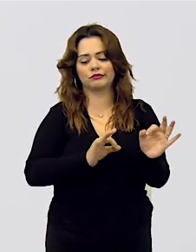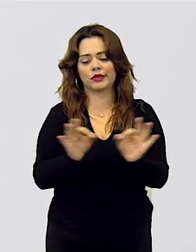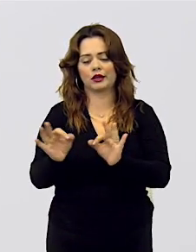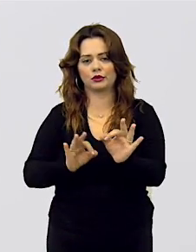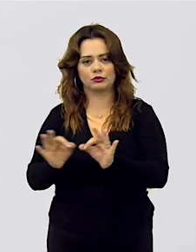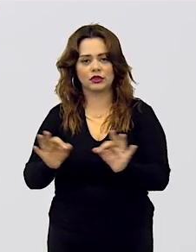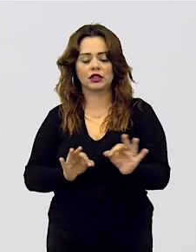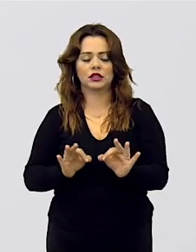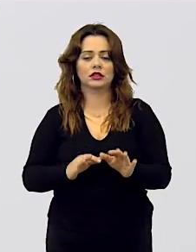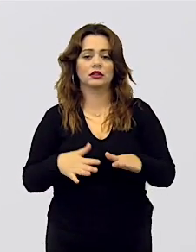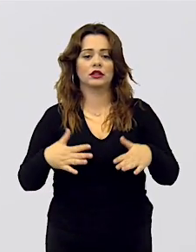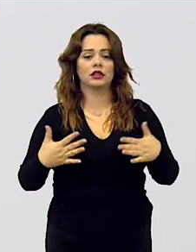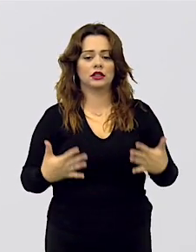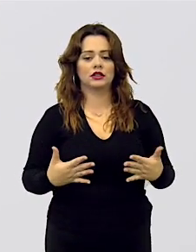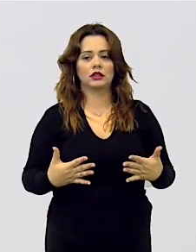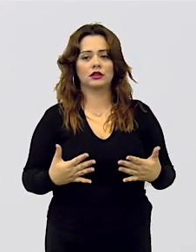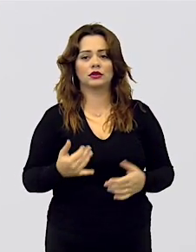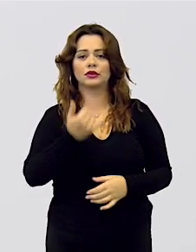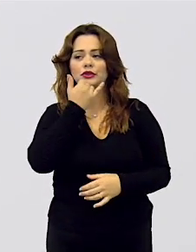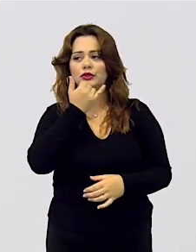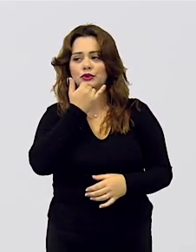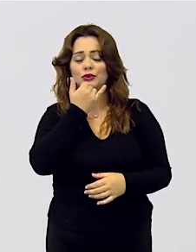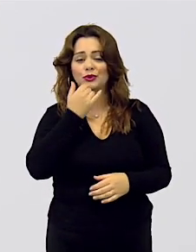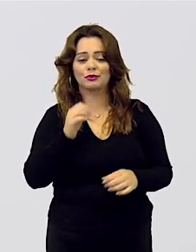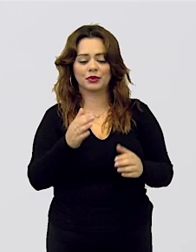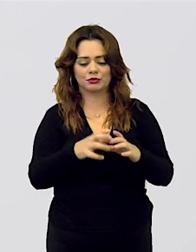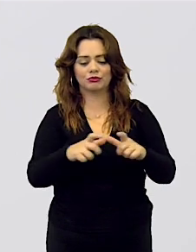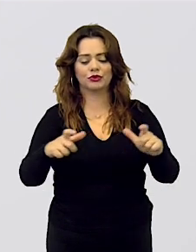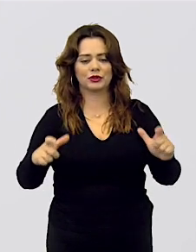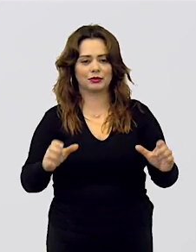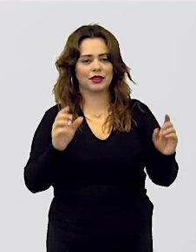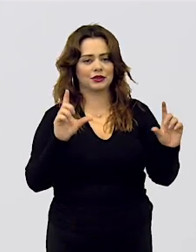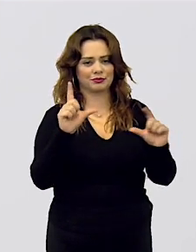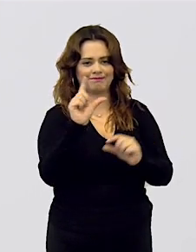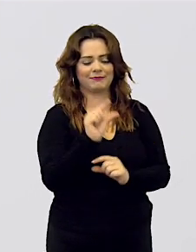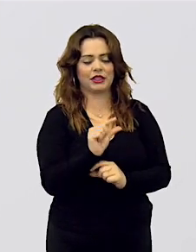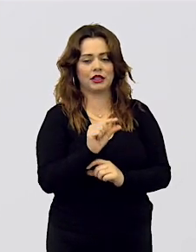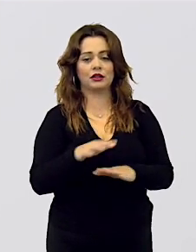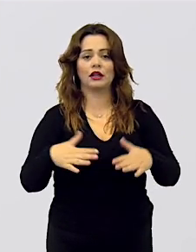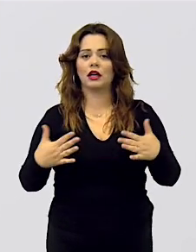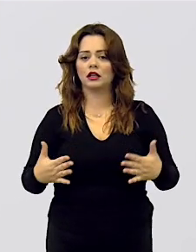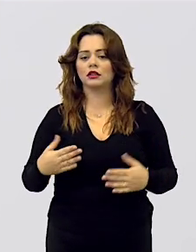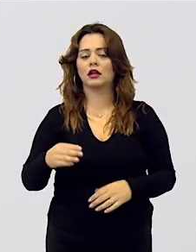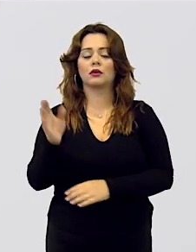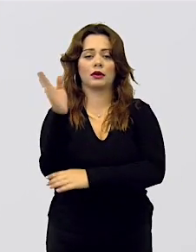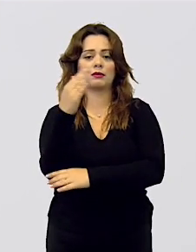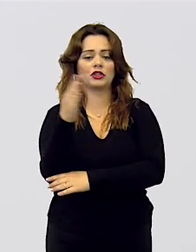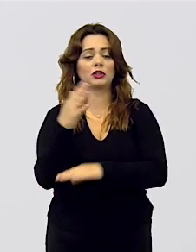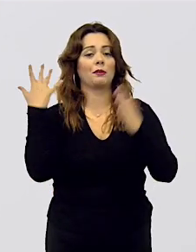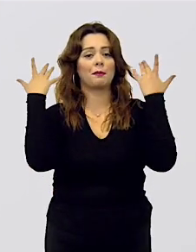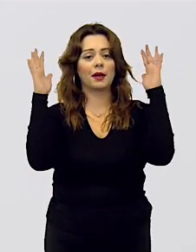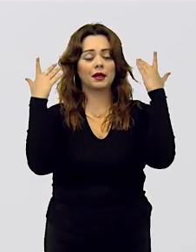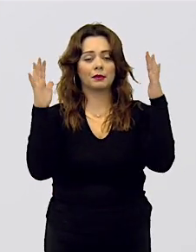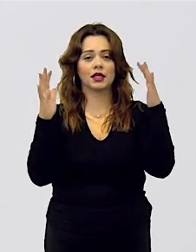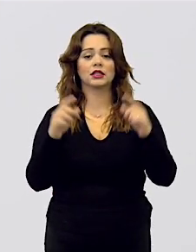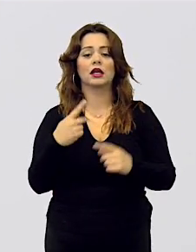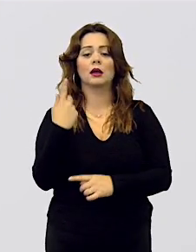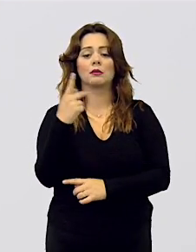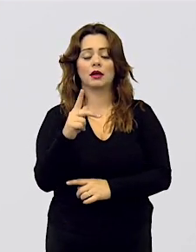pela espaço relativamente acanhado o senhor Embaixador Sudeste Muito obrigado meus parabéns